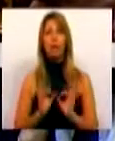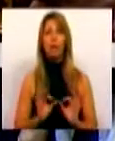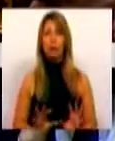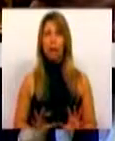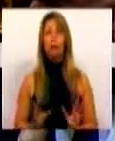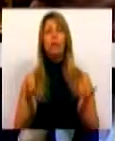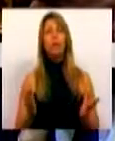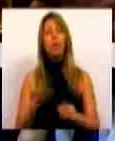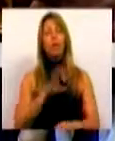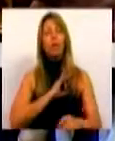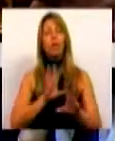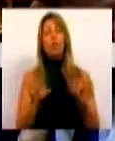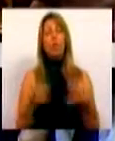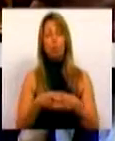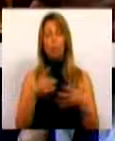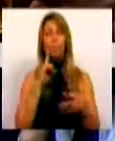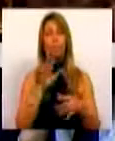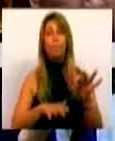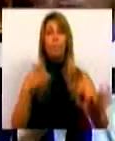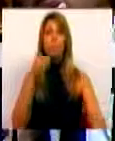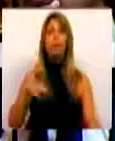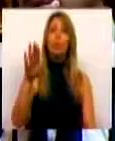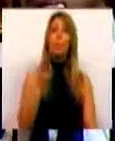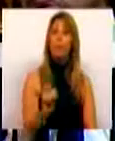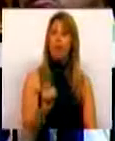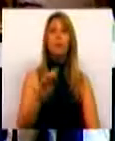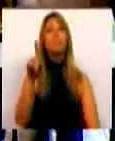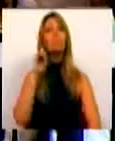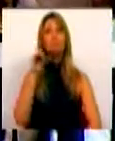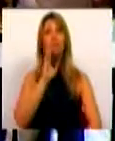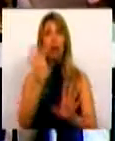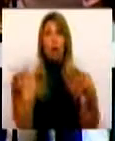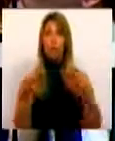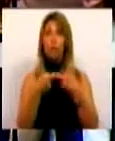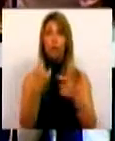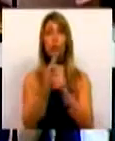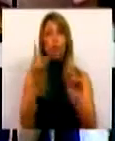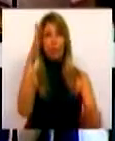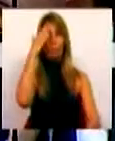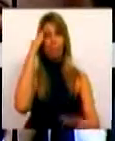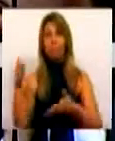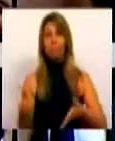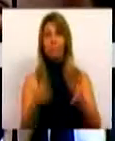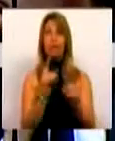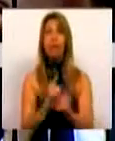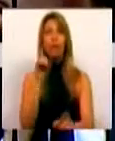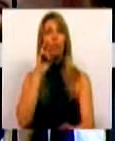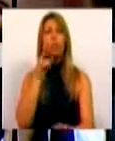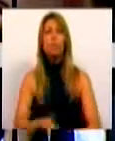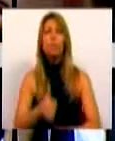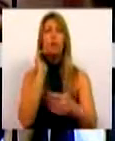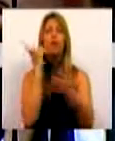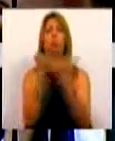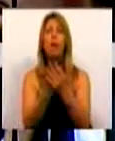Parlamentar do Partido Socialista defende esta convergência, por entendermos que por essa via se protege melhor o sistema